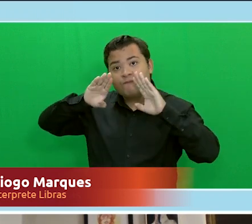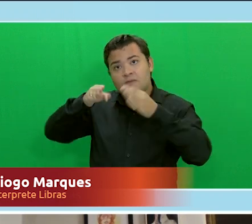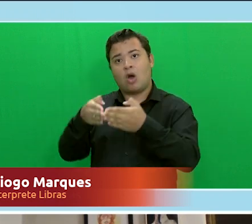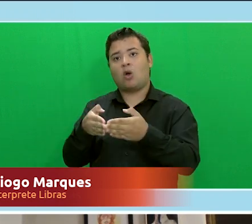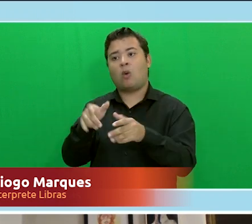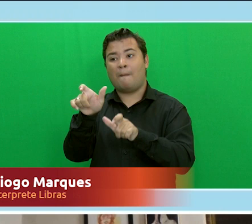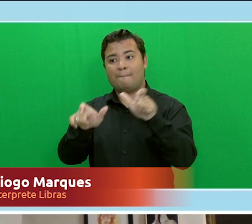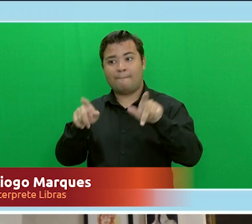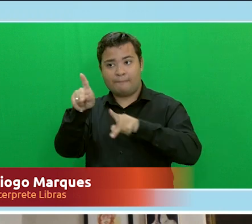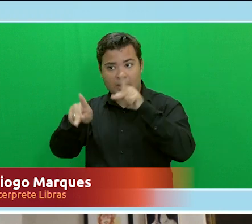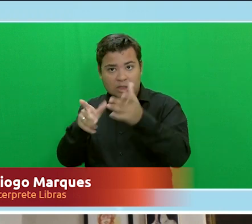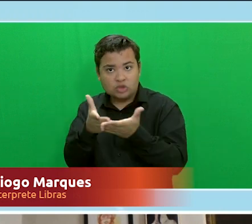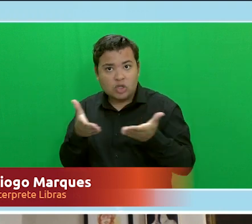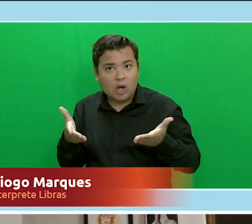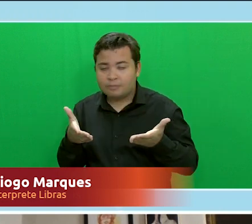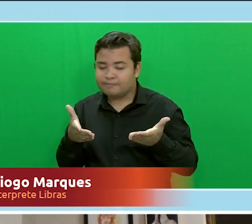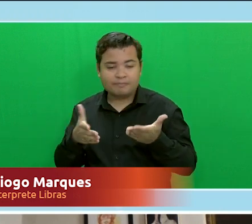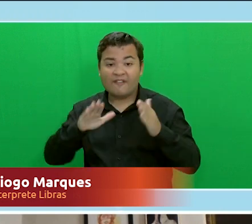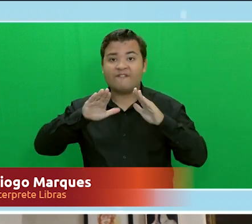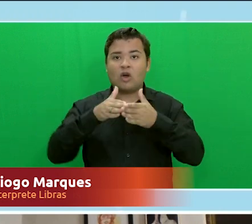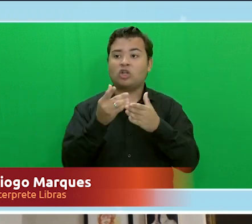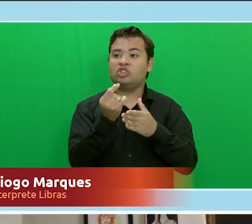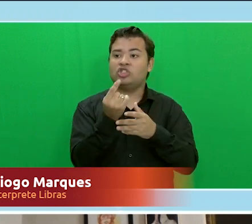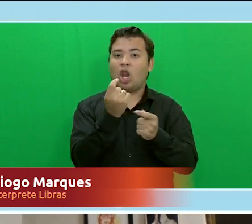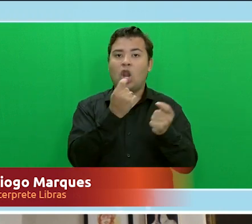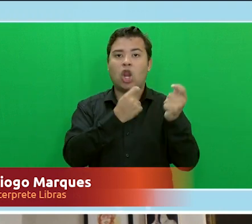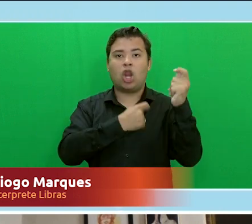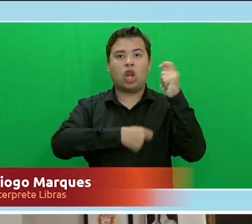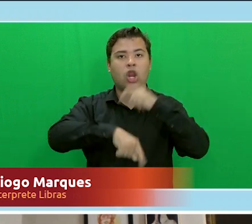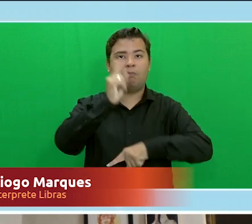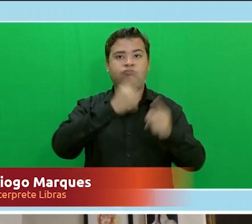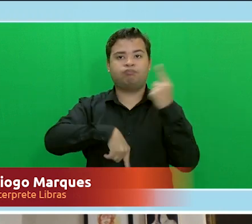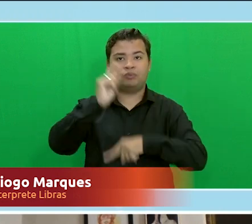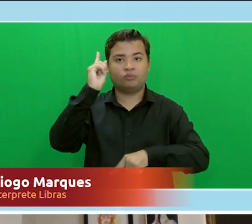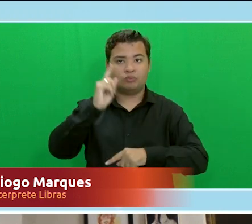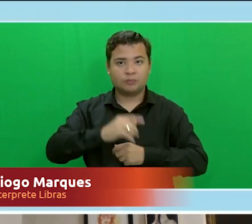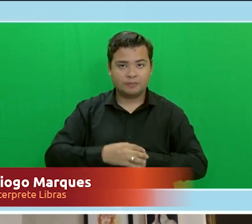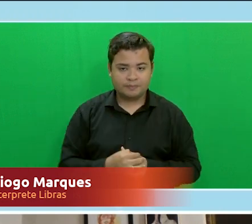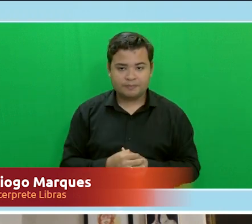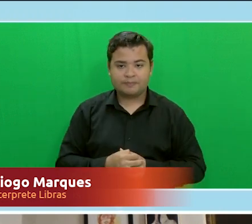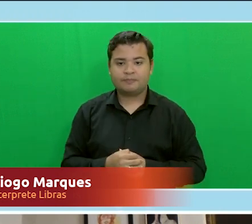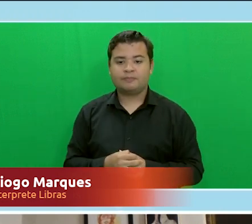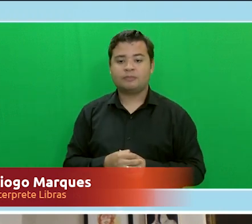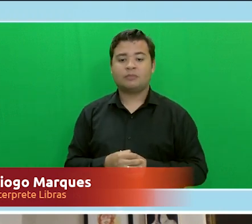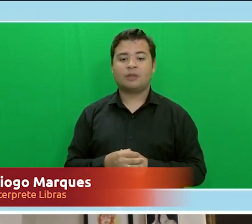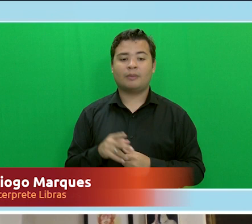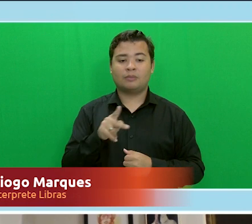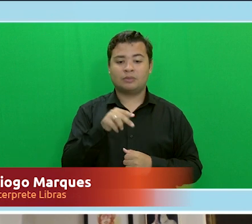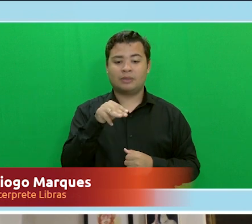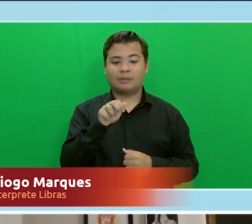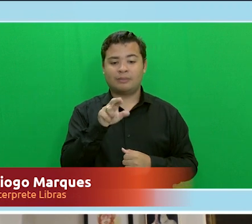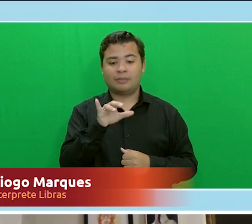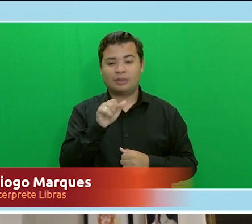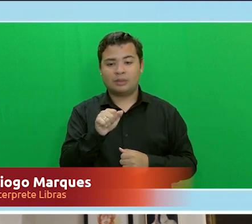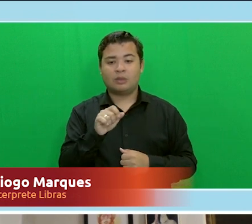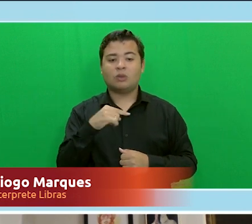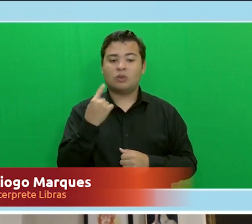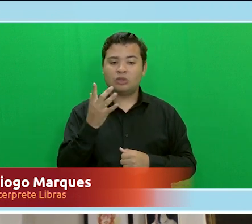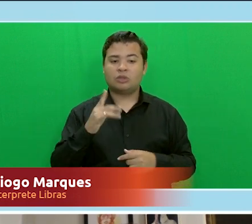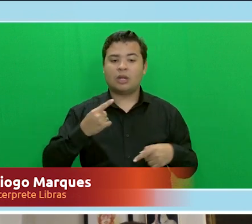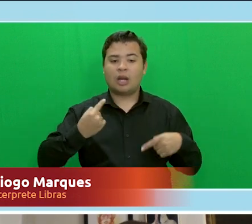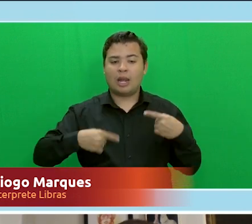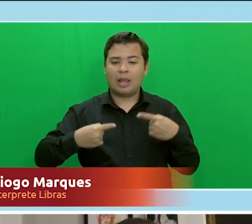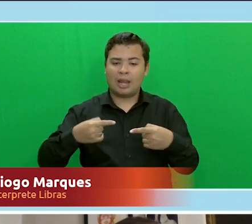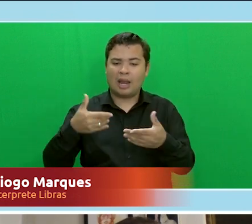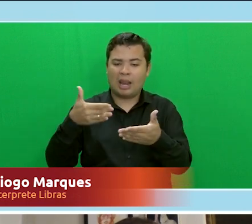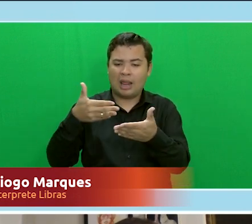para as pessoas, ela é feita para a reprodução do capital. Professora Márcia, a gente já está encaminhando a